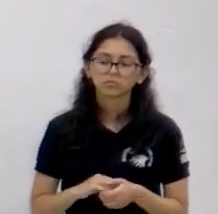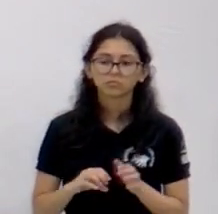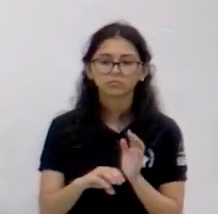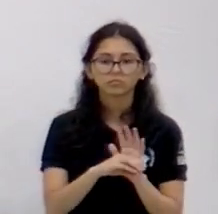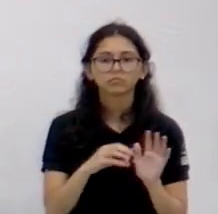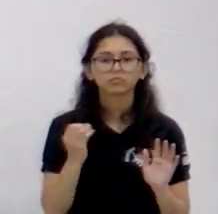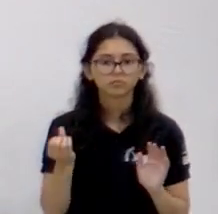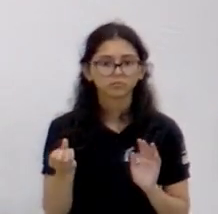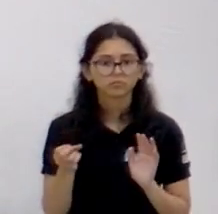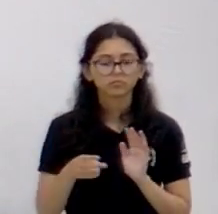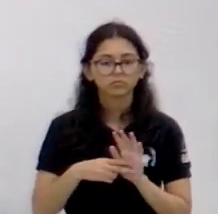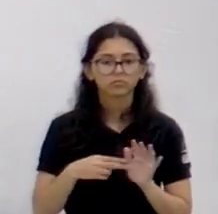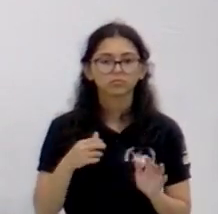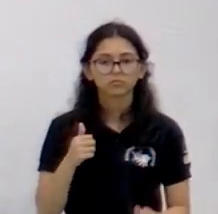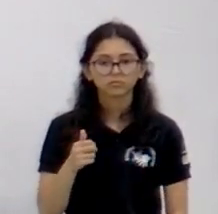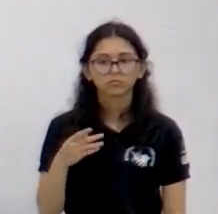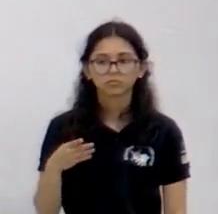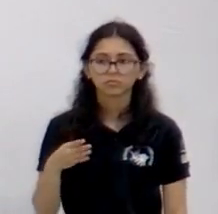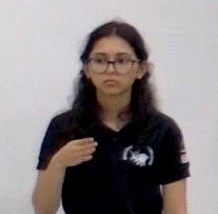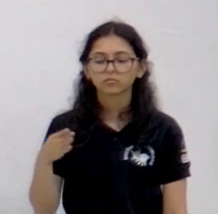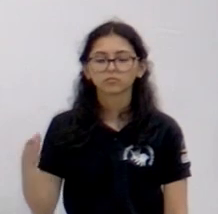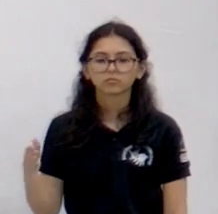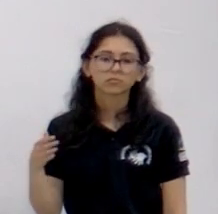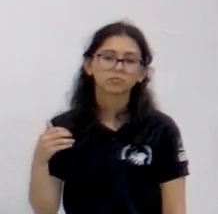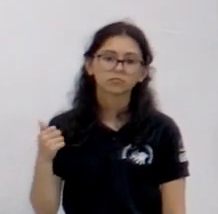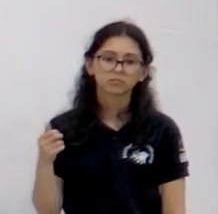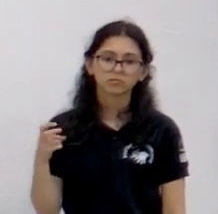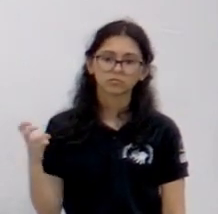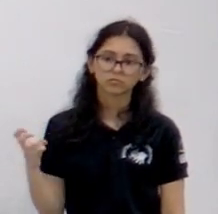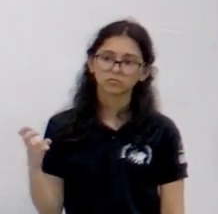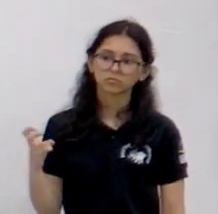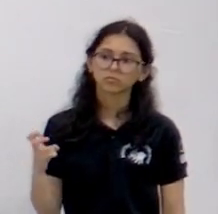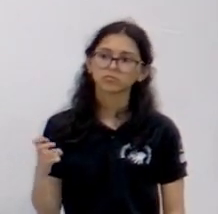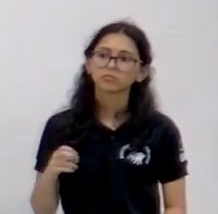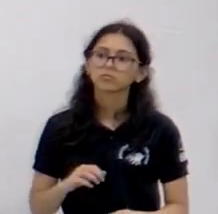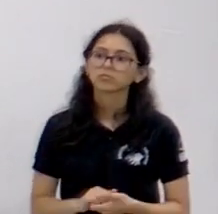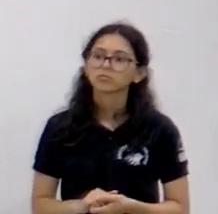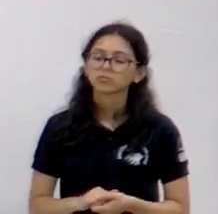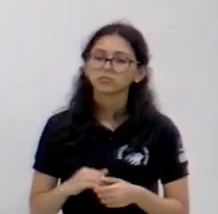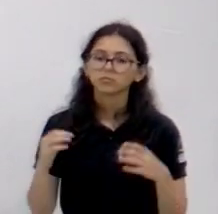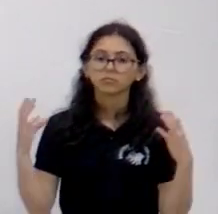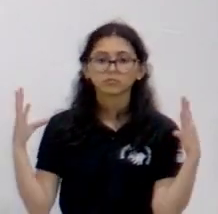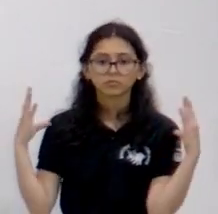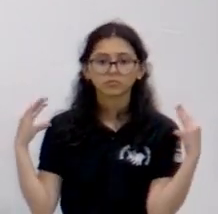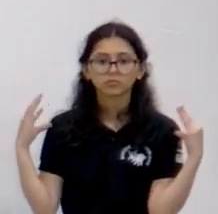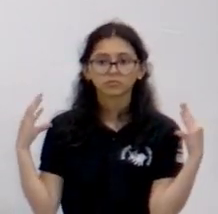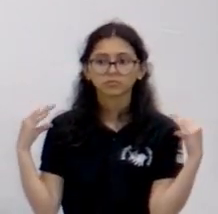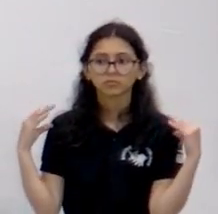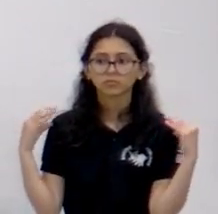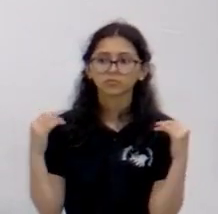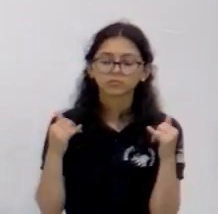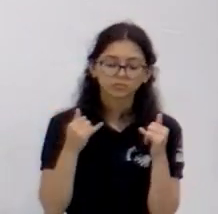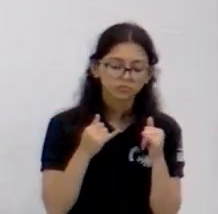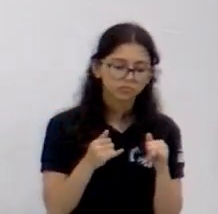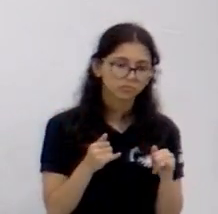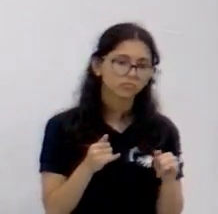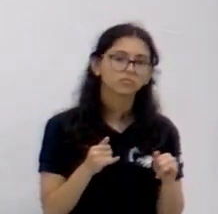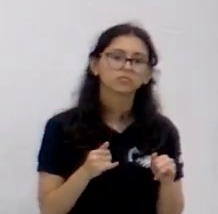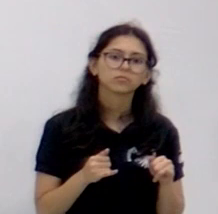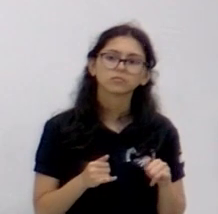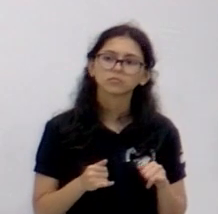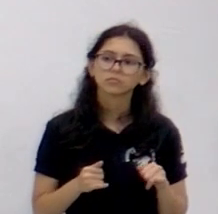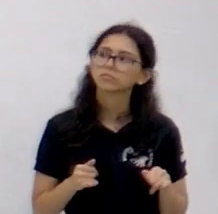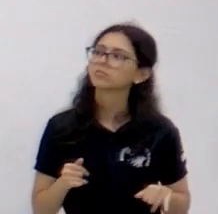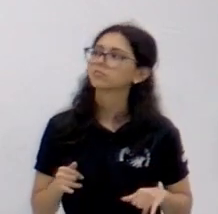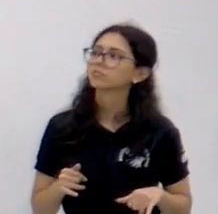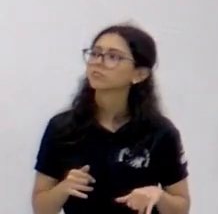agora nos versos 14 e 15, ainda dentro da palavra do anjo para com Gideão, então se virou o Senhor para ele e disse, vai